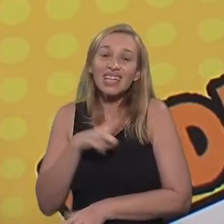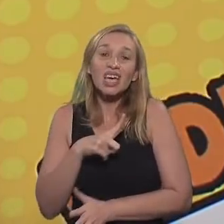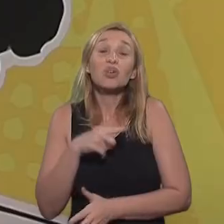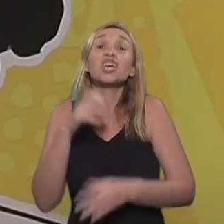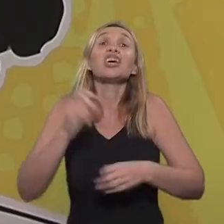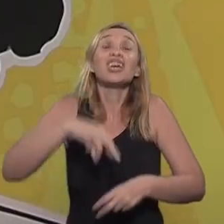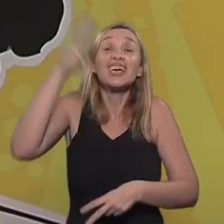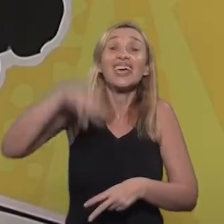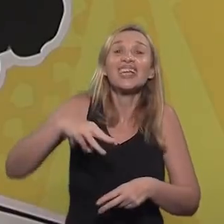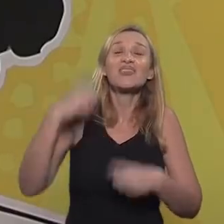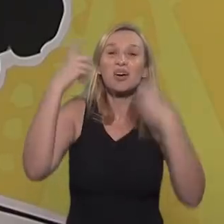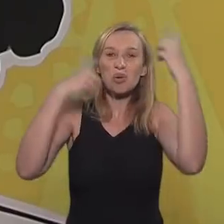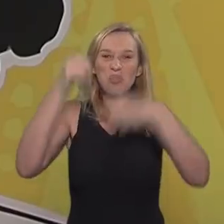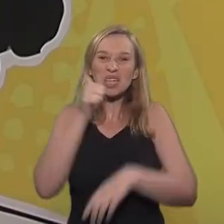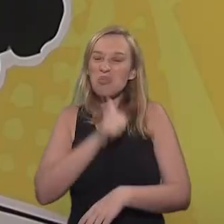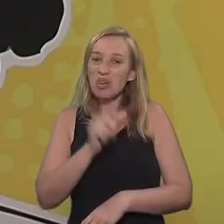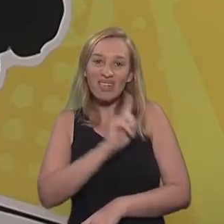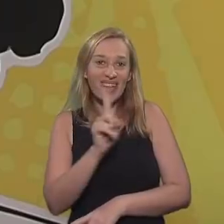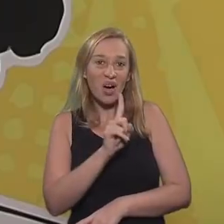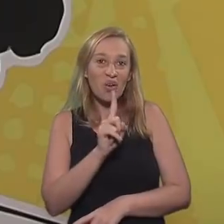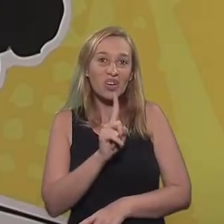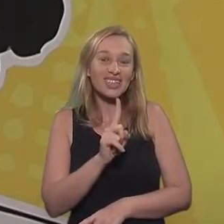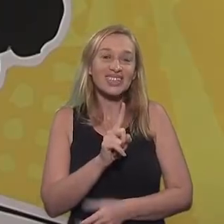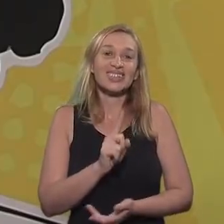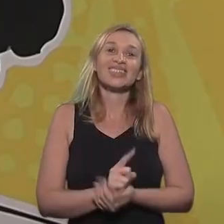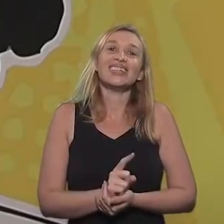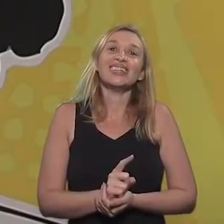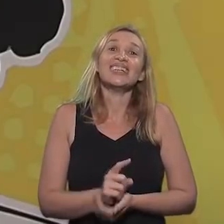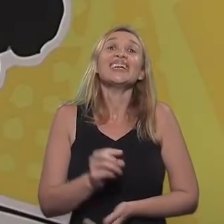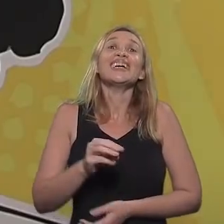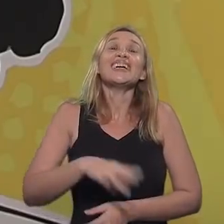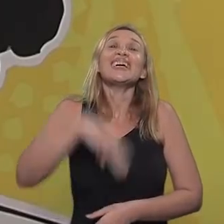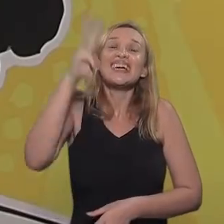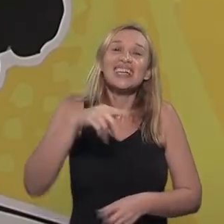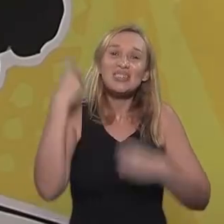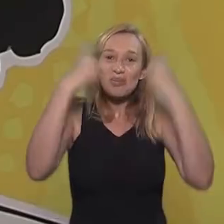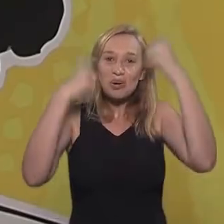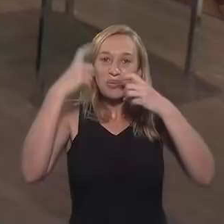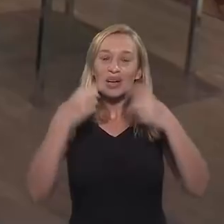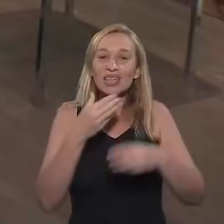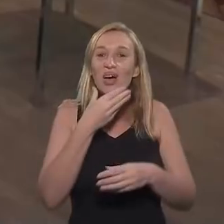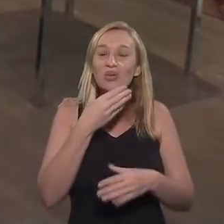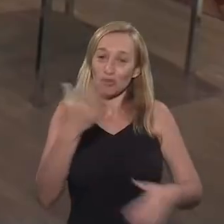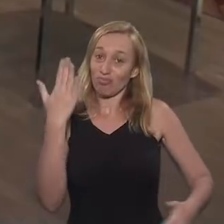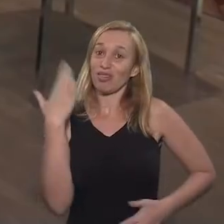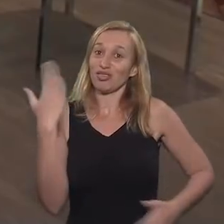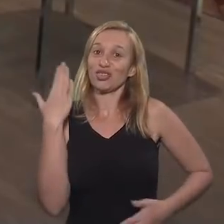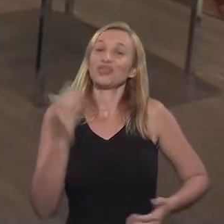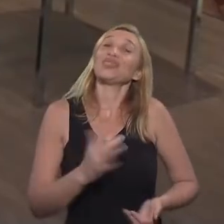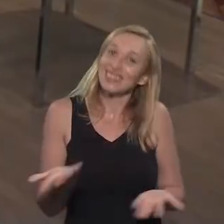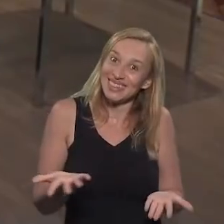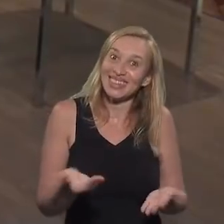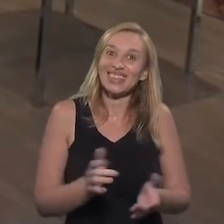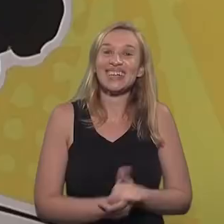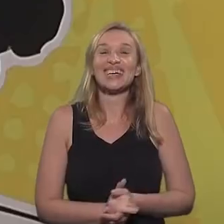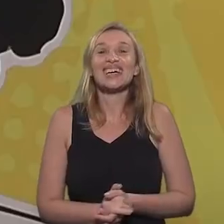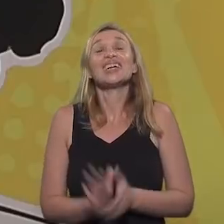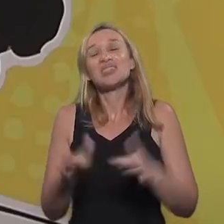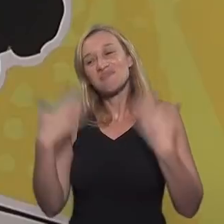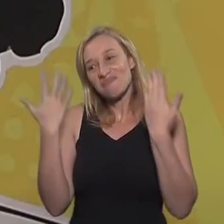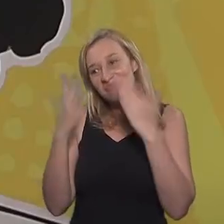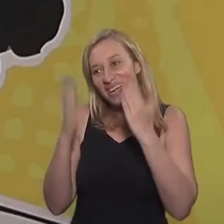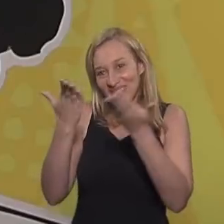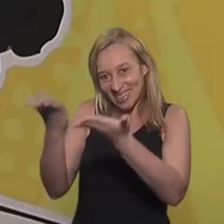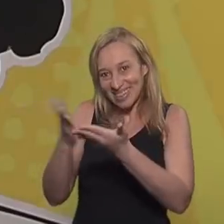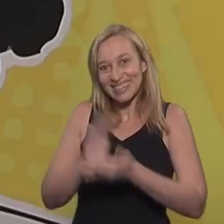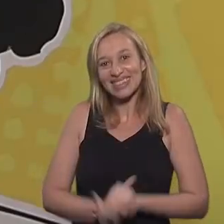tenho certeza disso e quem tem que ficar preocupado não são elas, não. São quem não andar na linha. São os bandidos aí.